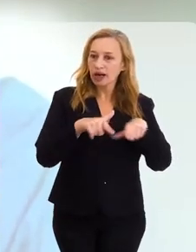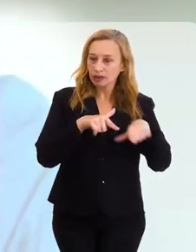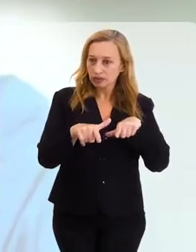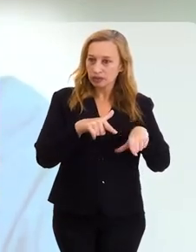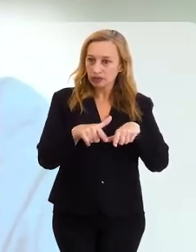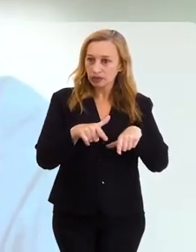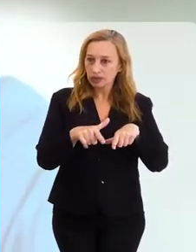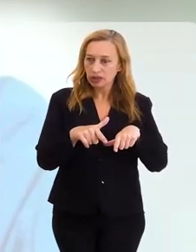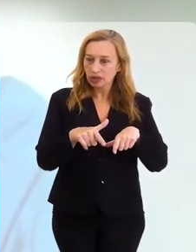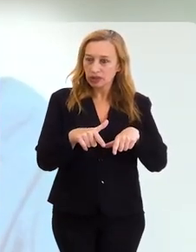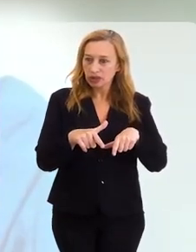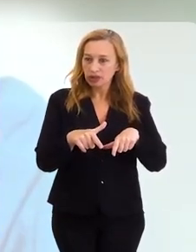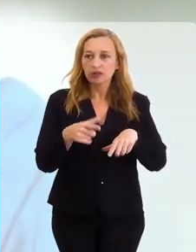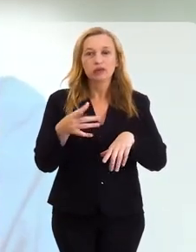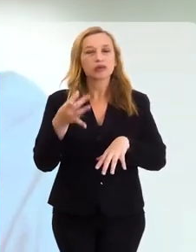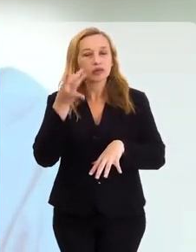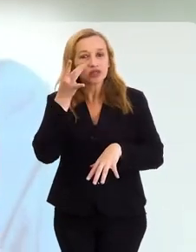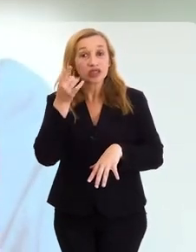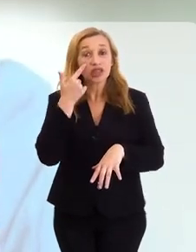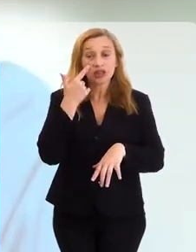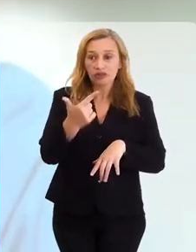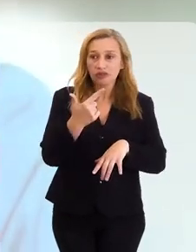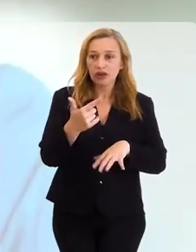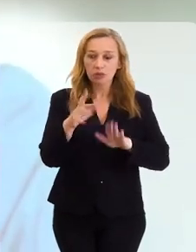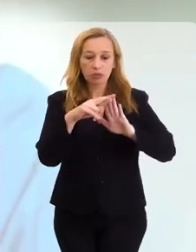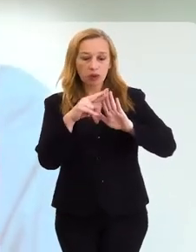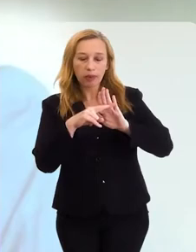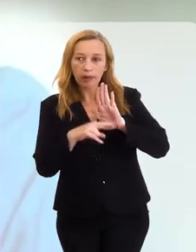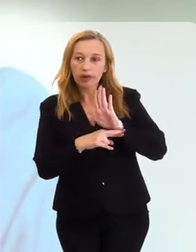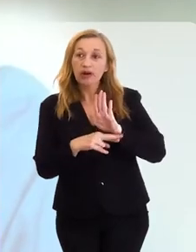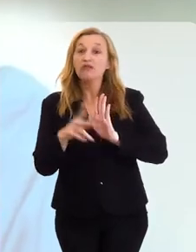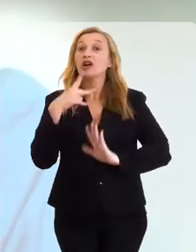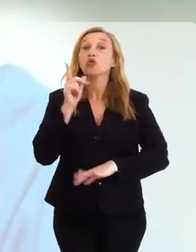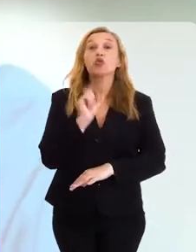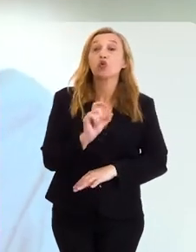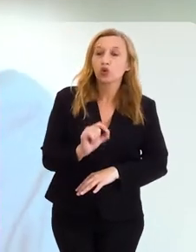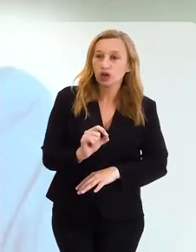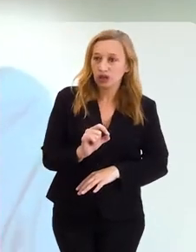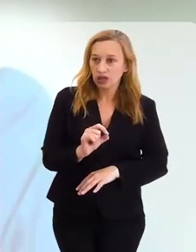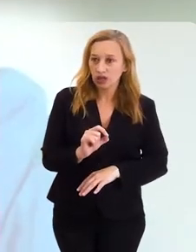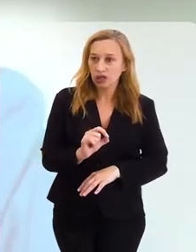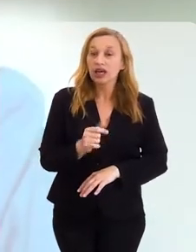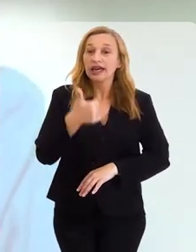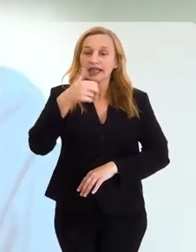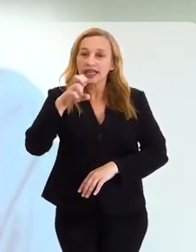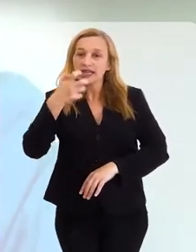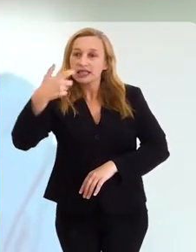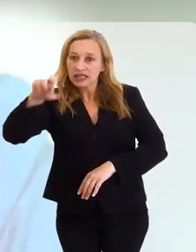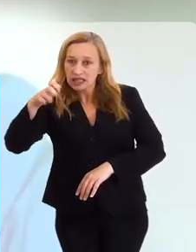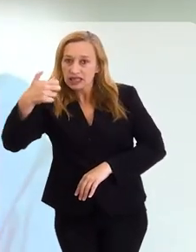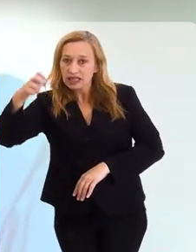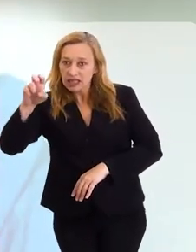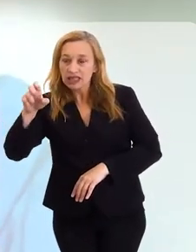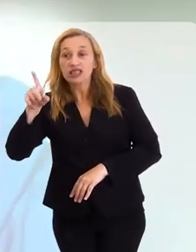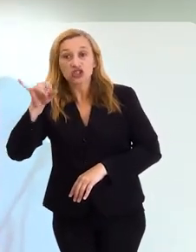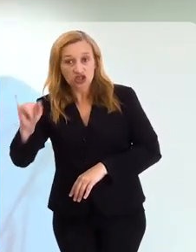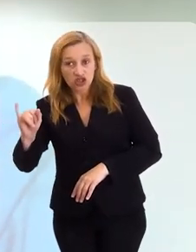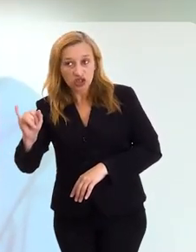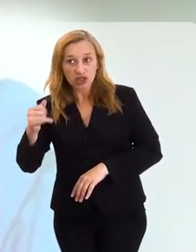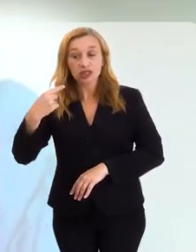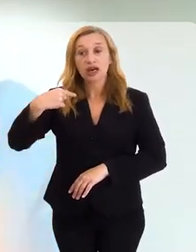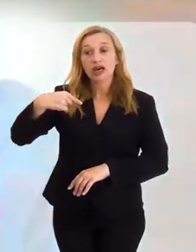ou quinzenal, mensal, anual, então tem que estabelecer uma programação dizendo que, por exemplo, ele virá de 15 em 15